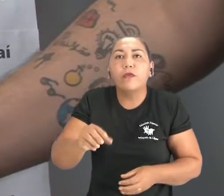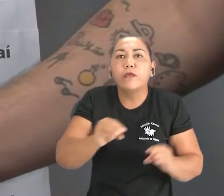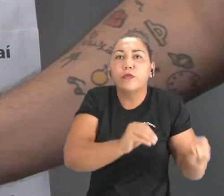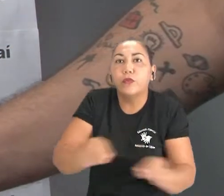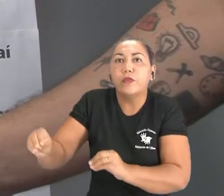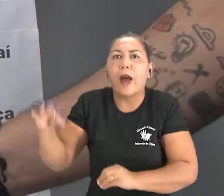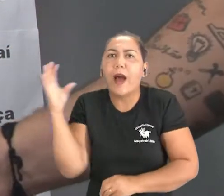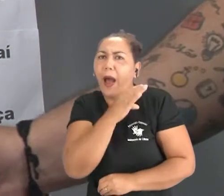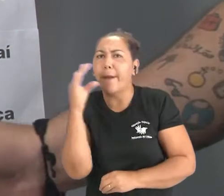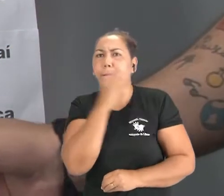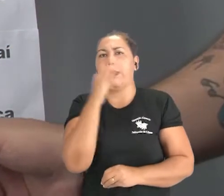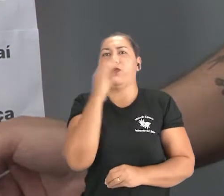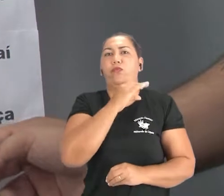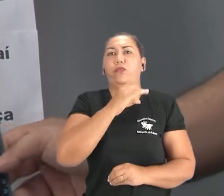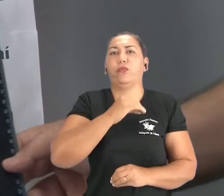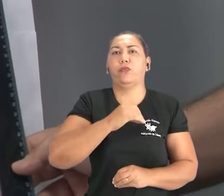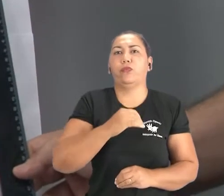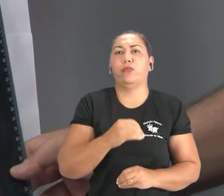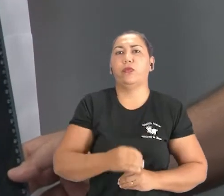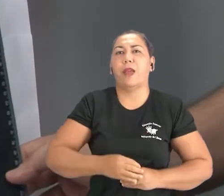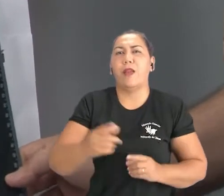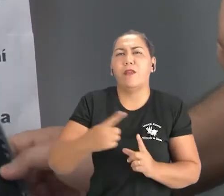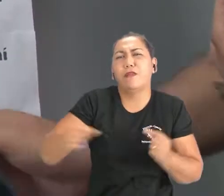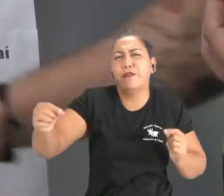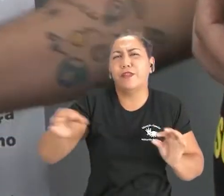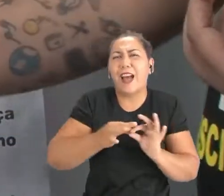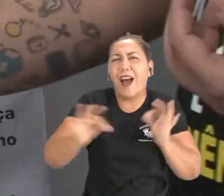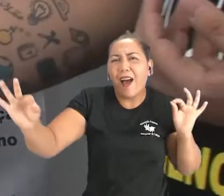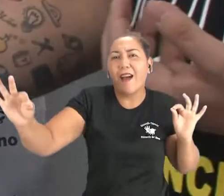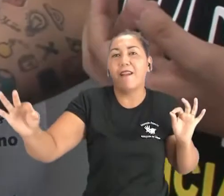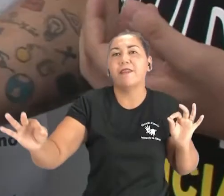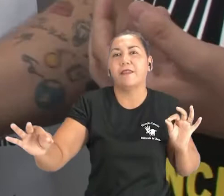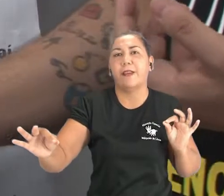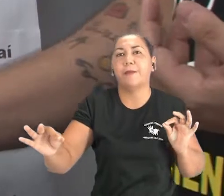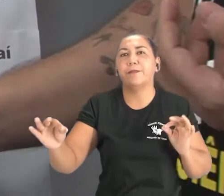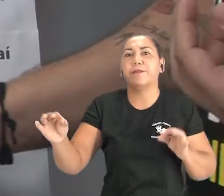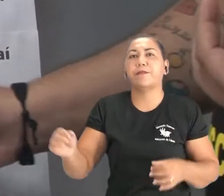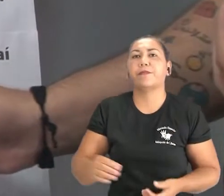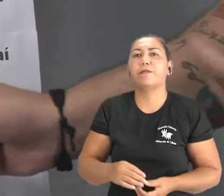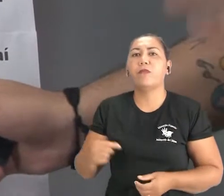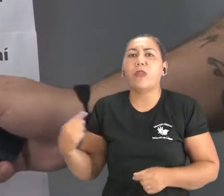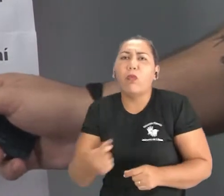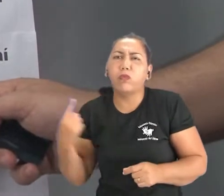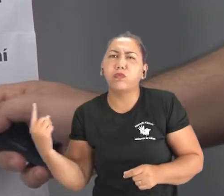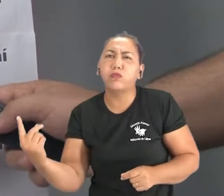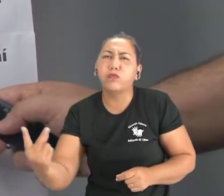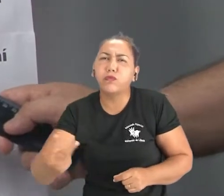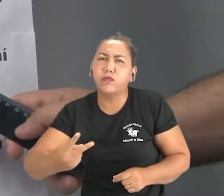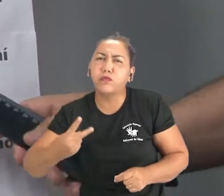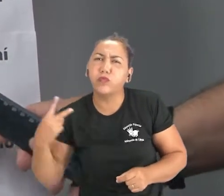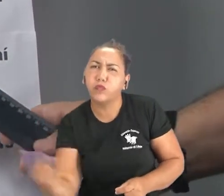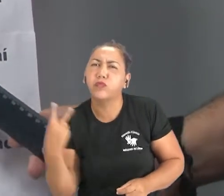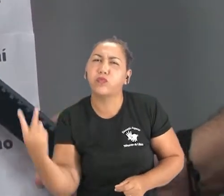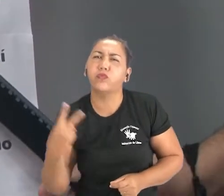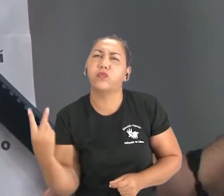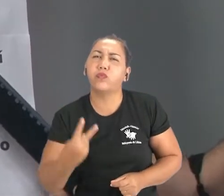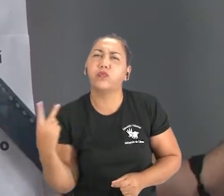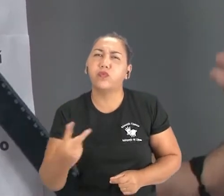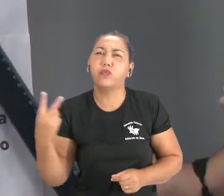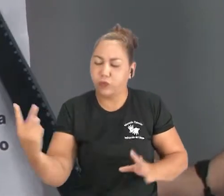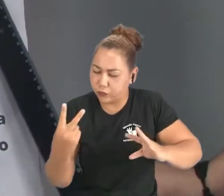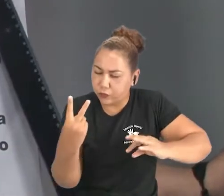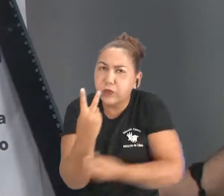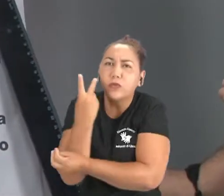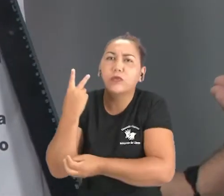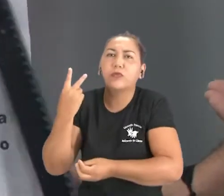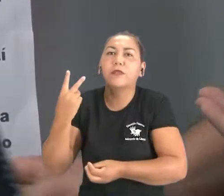deslocar rapidamente para um lugar distante dentro de um redemoinho de vento em